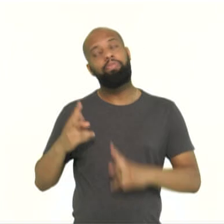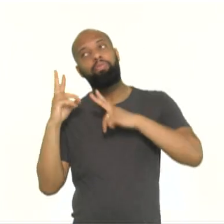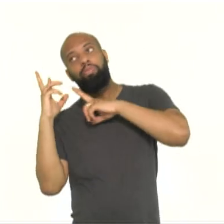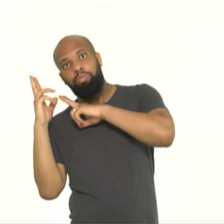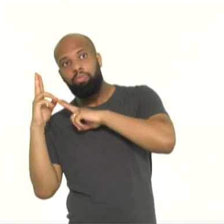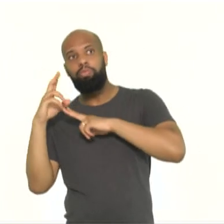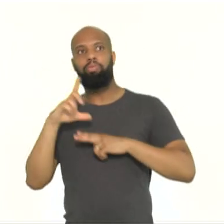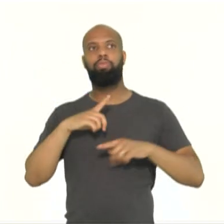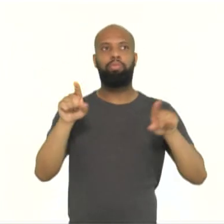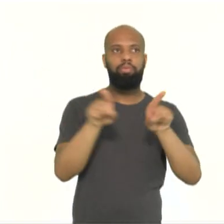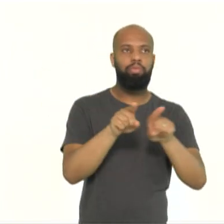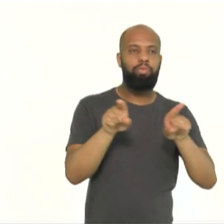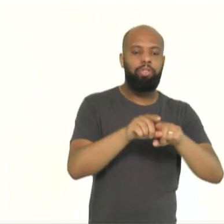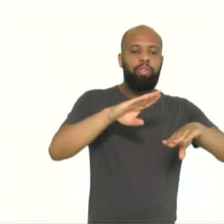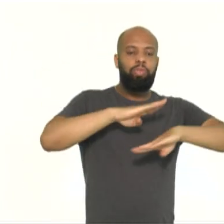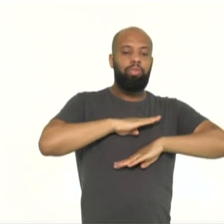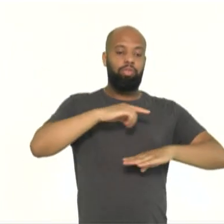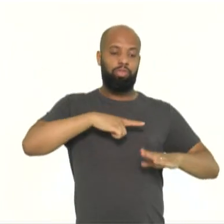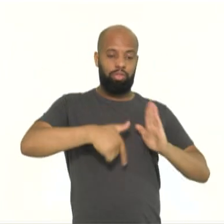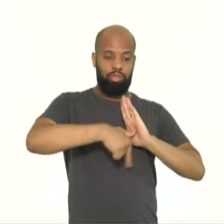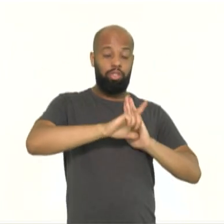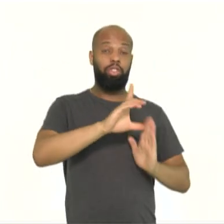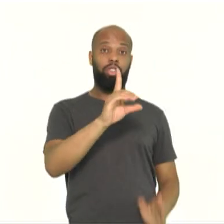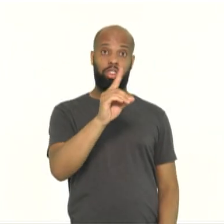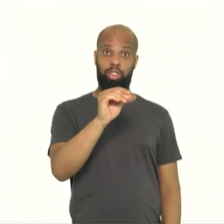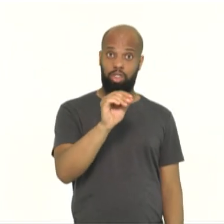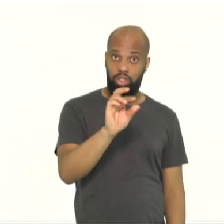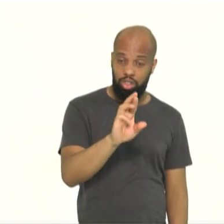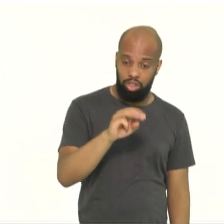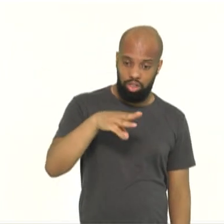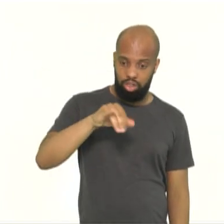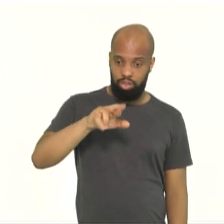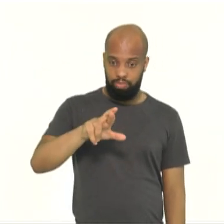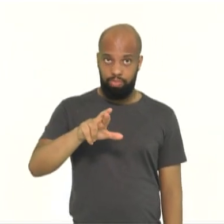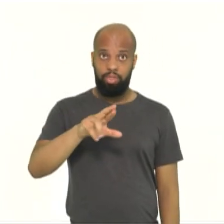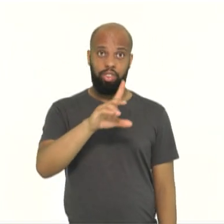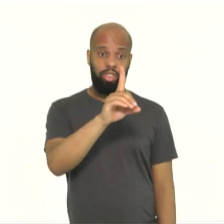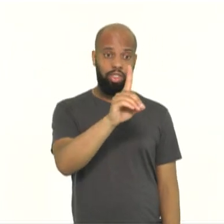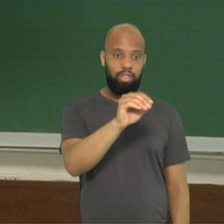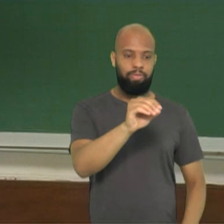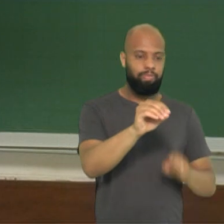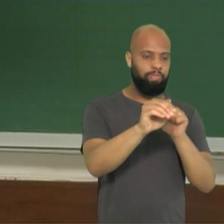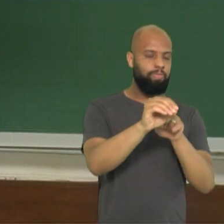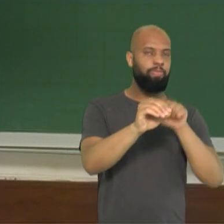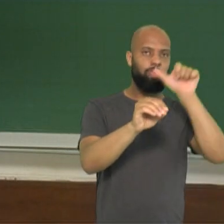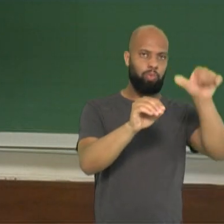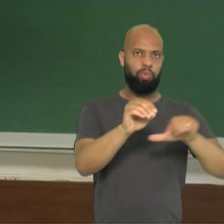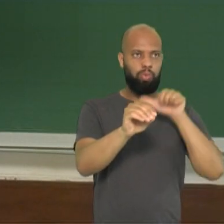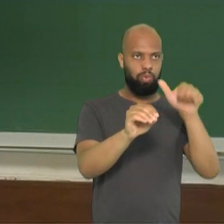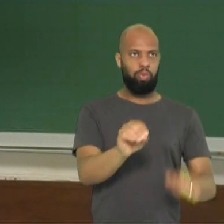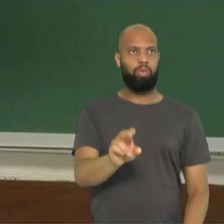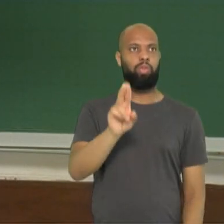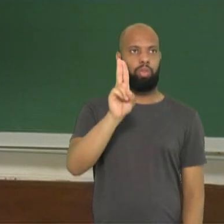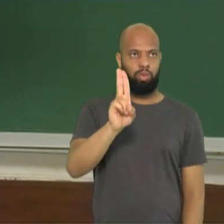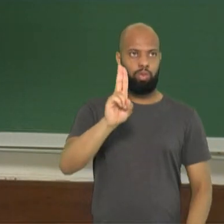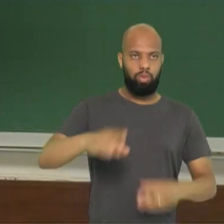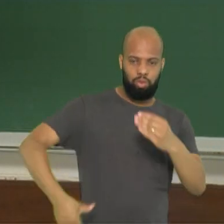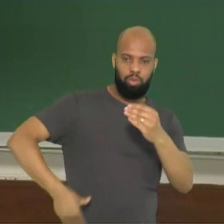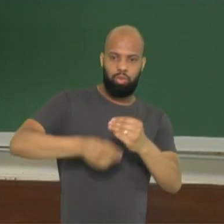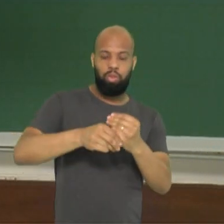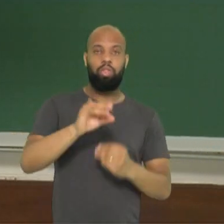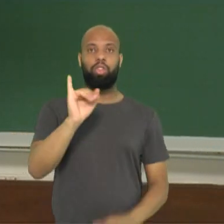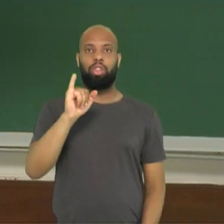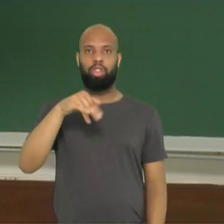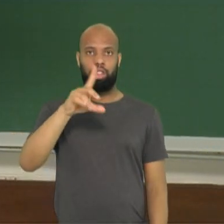durmiendo, né? Utilizamos aí o gerúndio do verbo dormir. Trocamos a letra O, a vogal O,